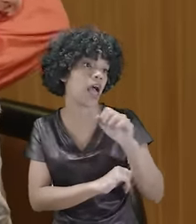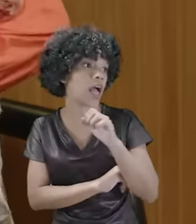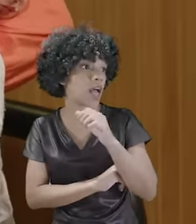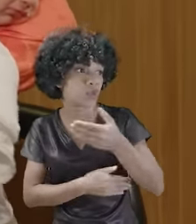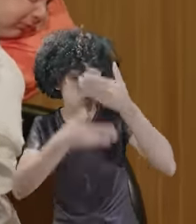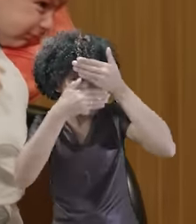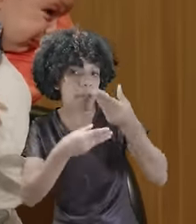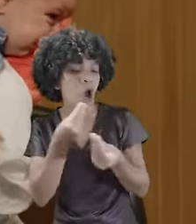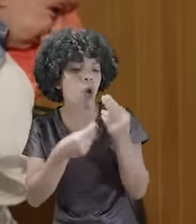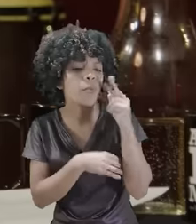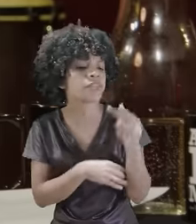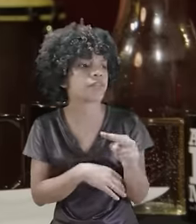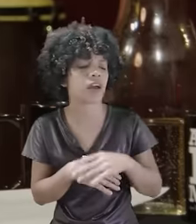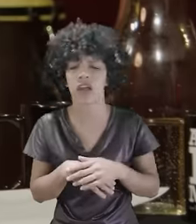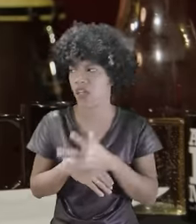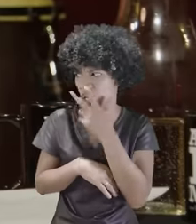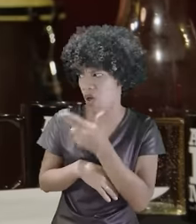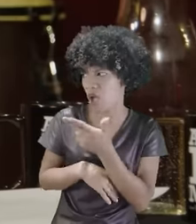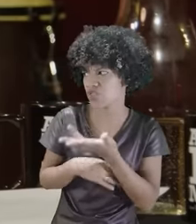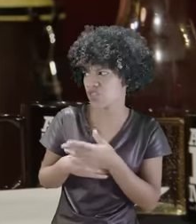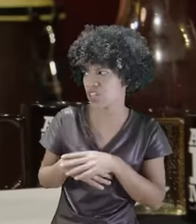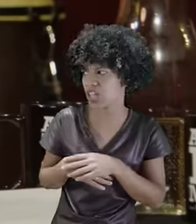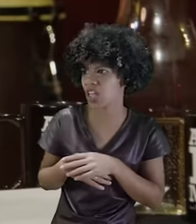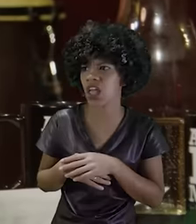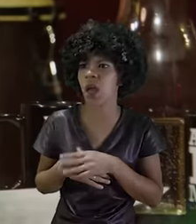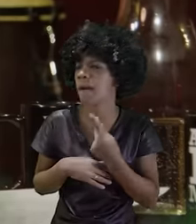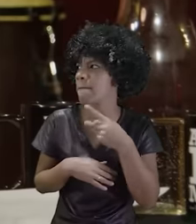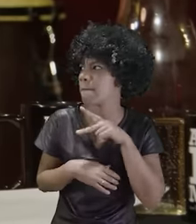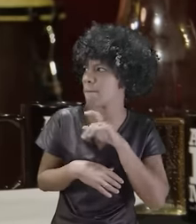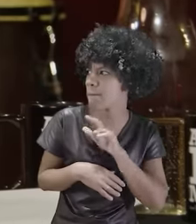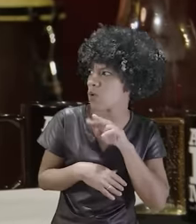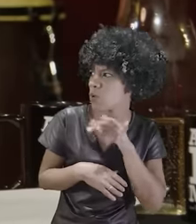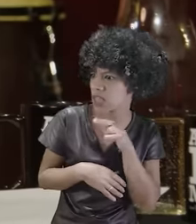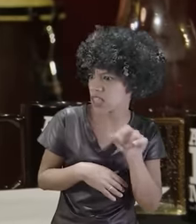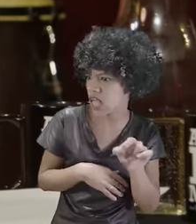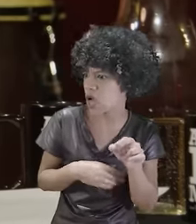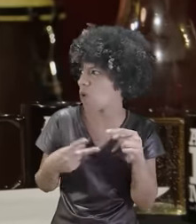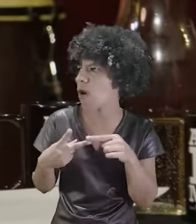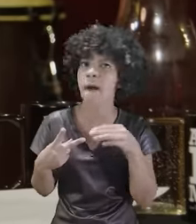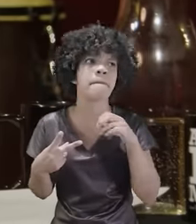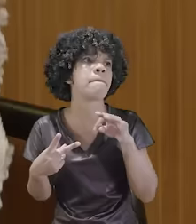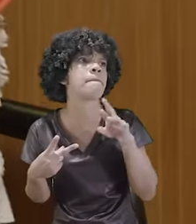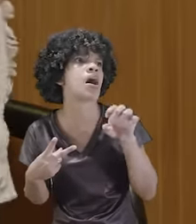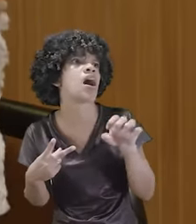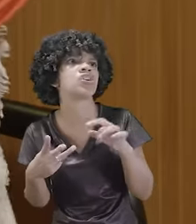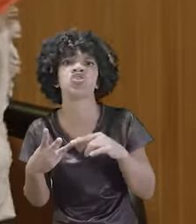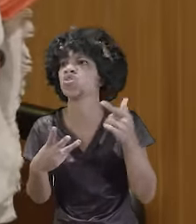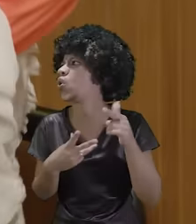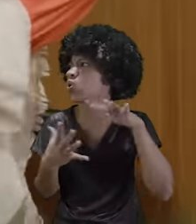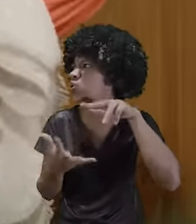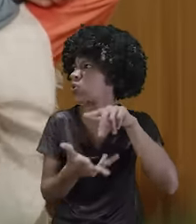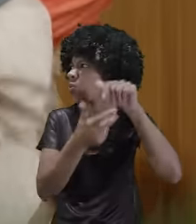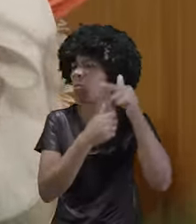estado islâmico como você vai ver ele eu acho que é mais que se me colocou em Plutão você não colocou em Marte você me colocou em outro planeta né É